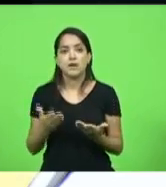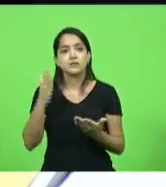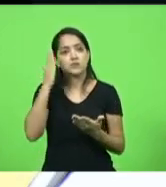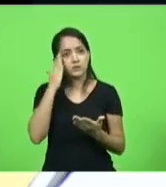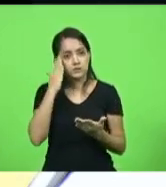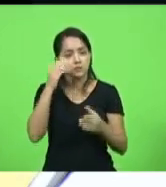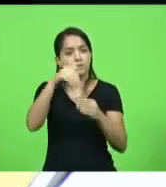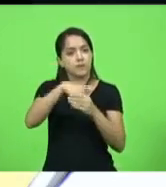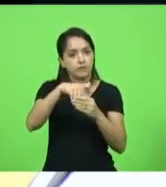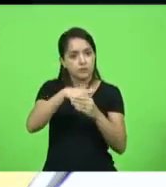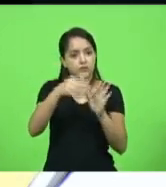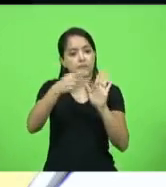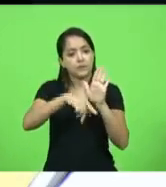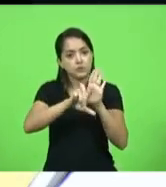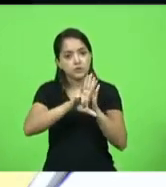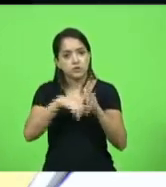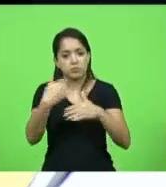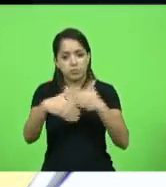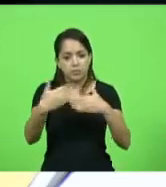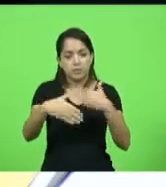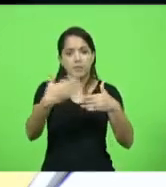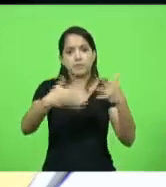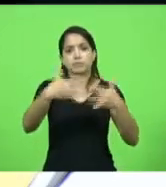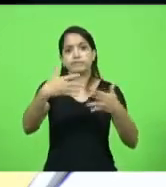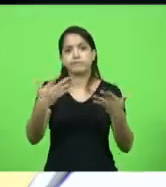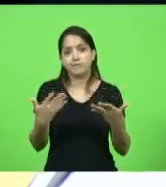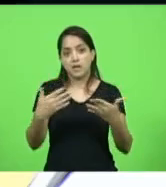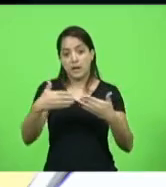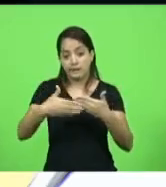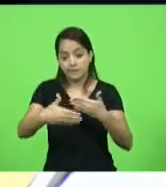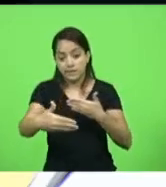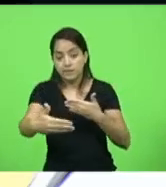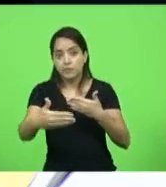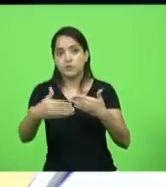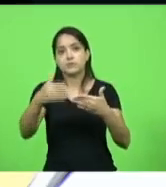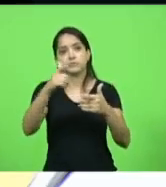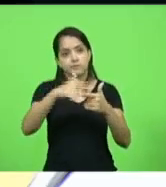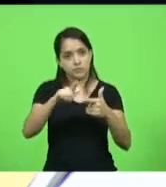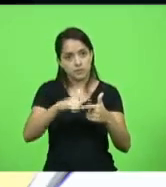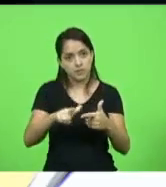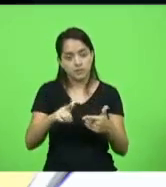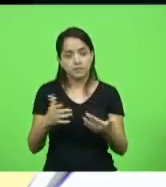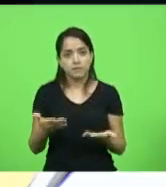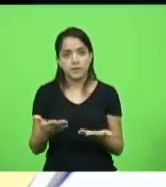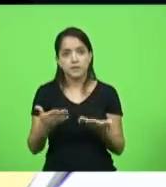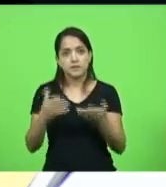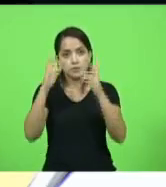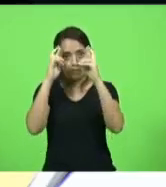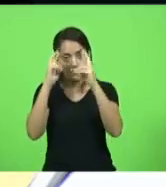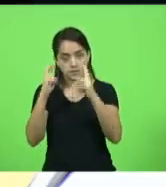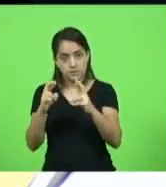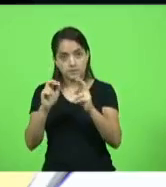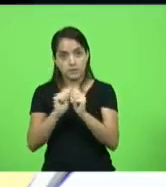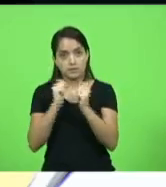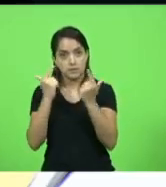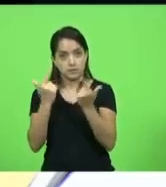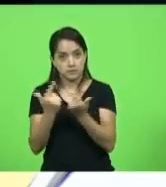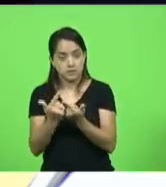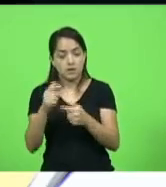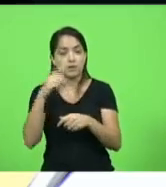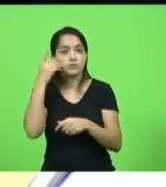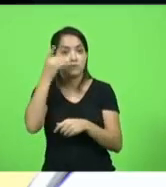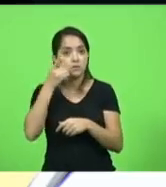projetos atropelados aqui, que nós pagamos a conta depois. Então, por respeito a esta casa, aos deputados,